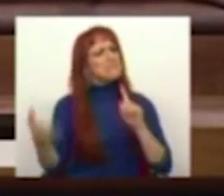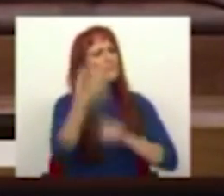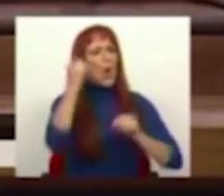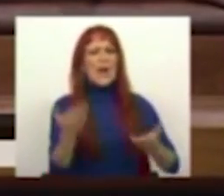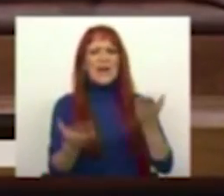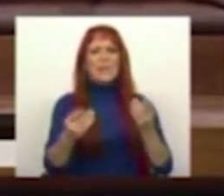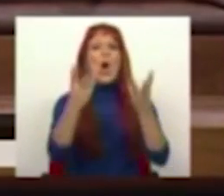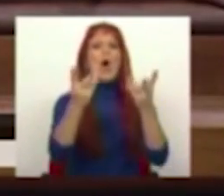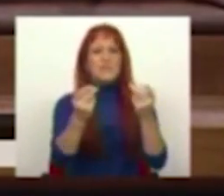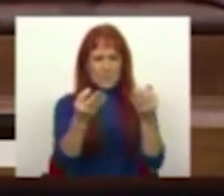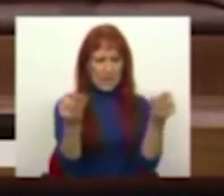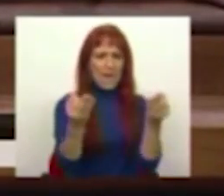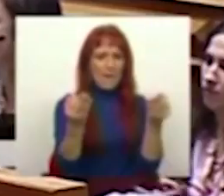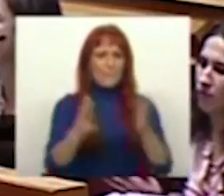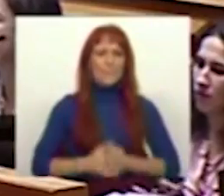orçamental.